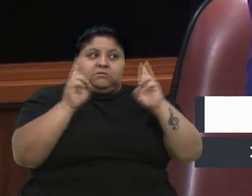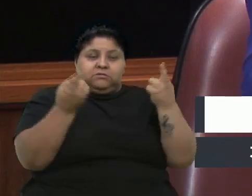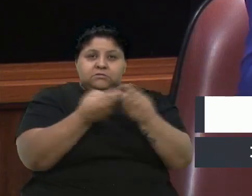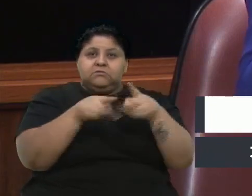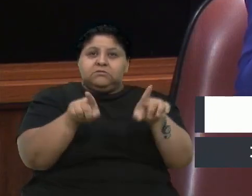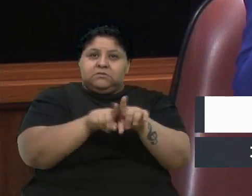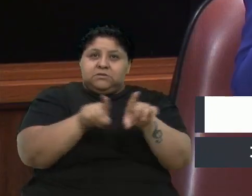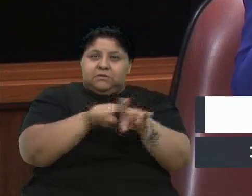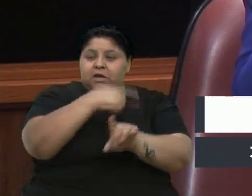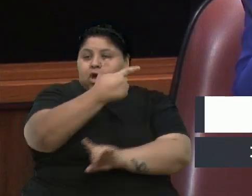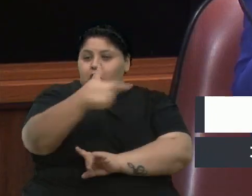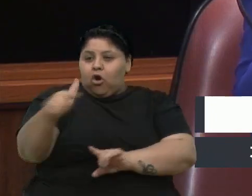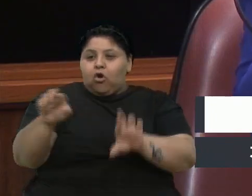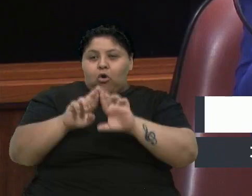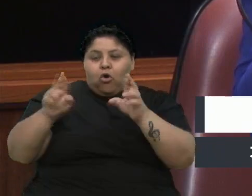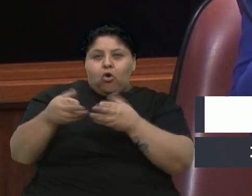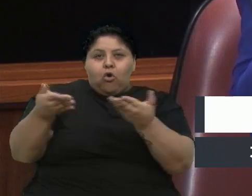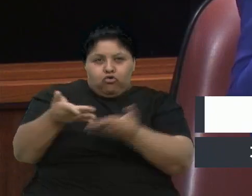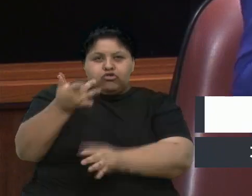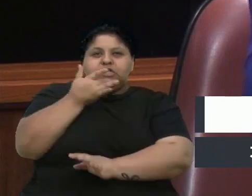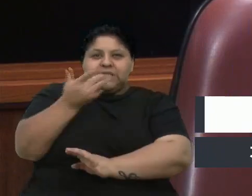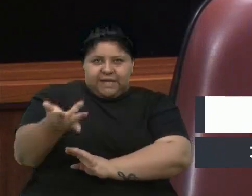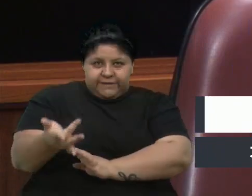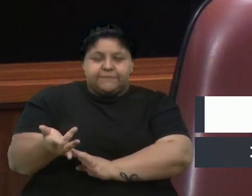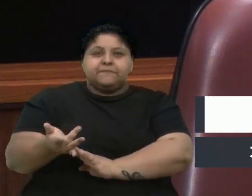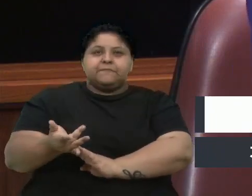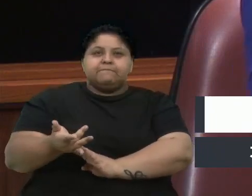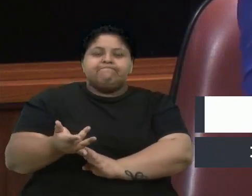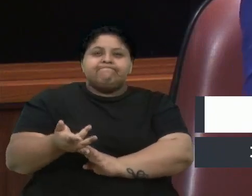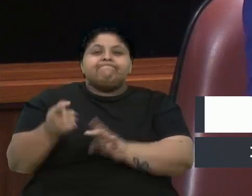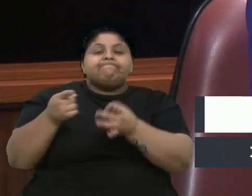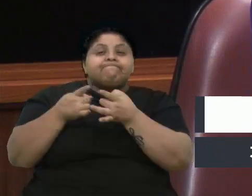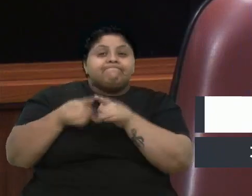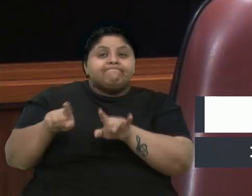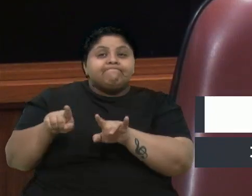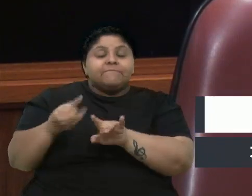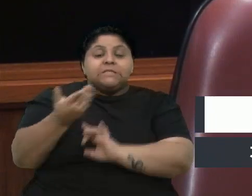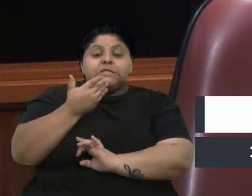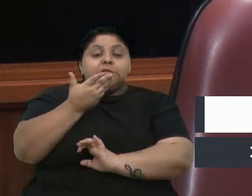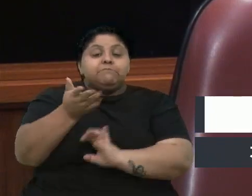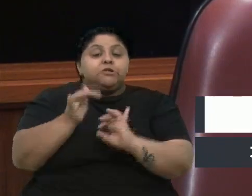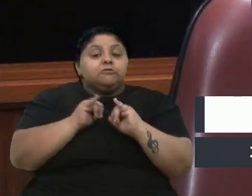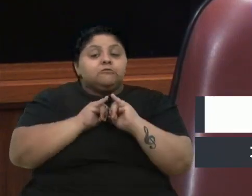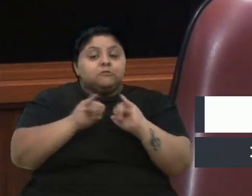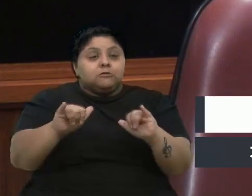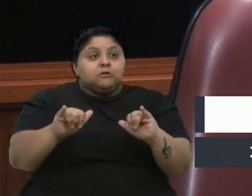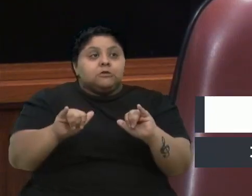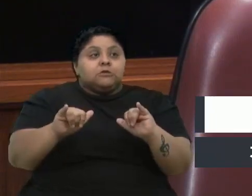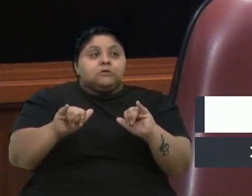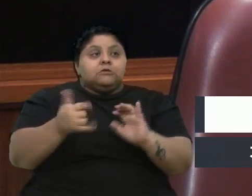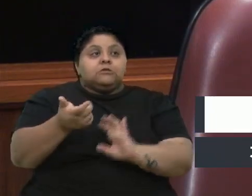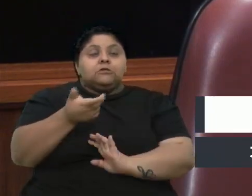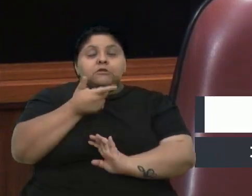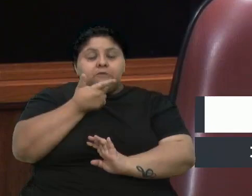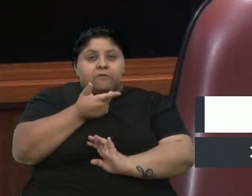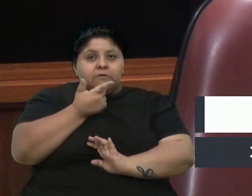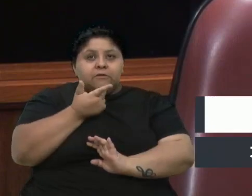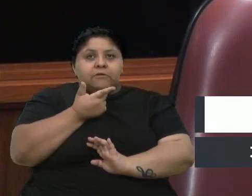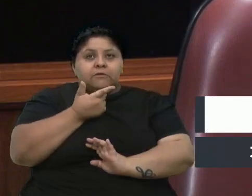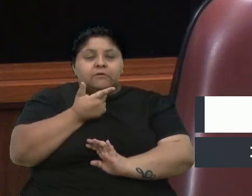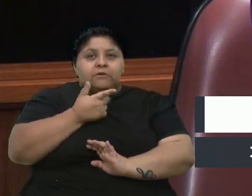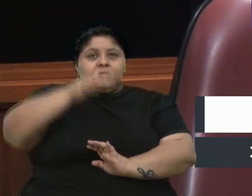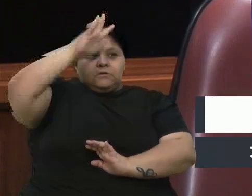terá outra hoje à tarde, mas esse pedido de informação eu havia pedido ao